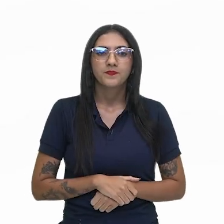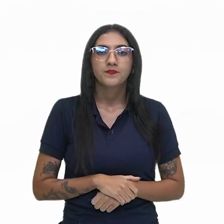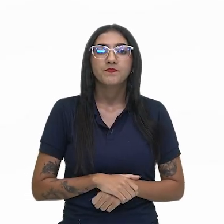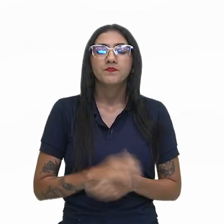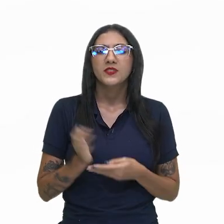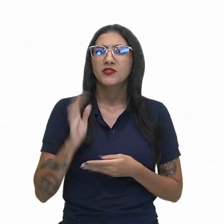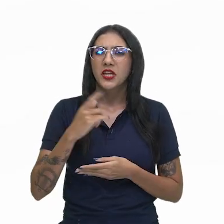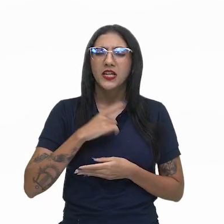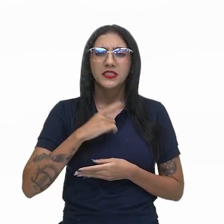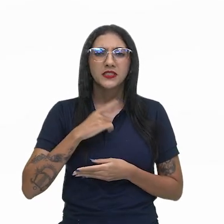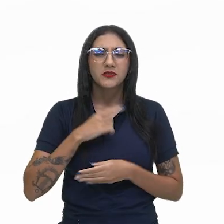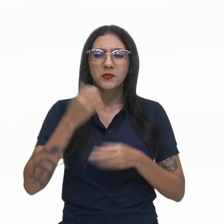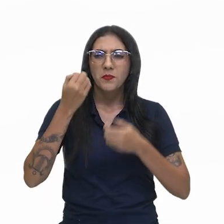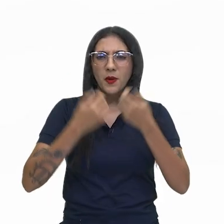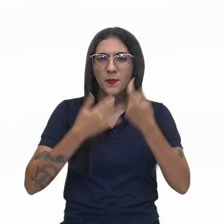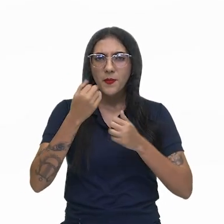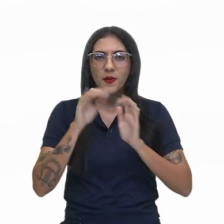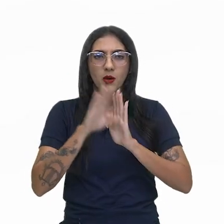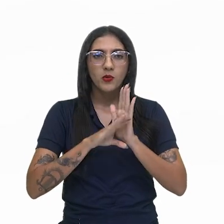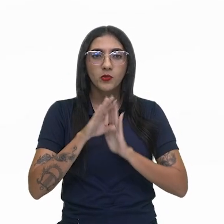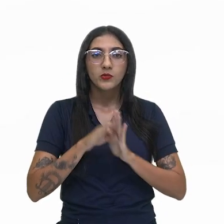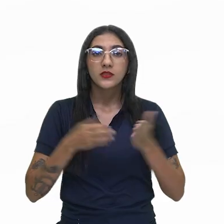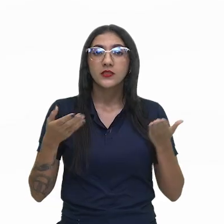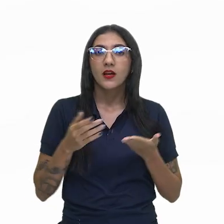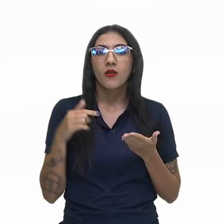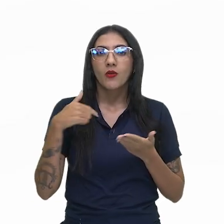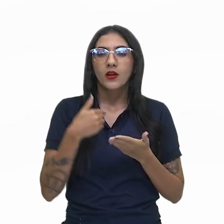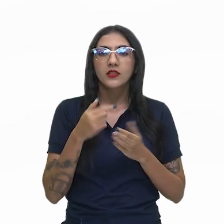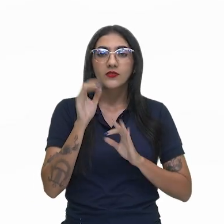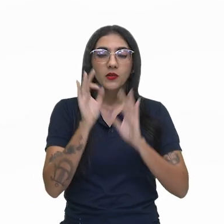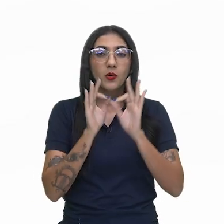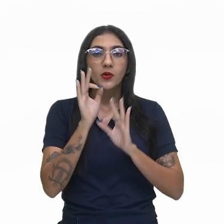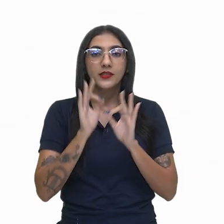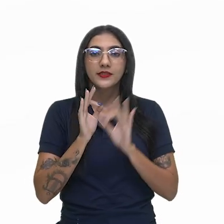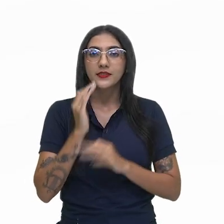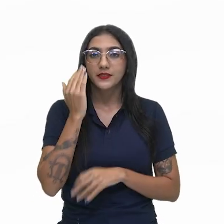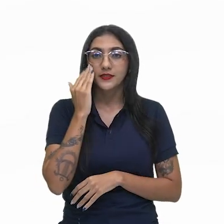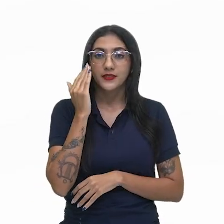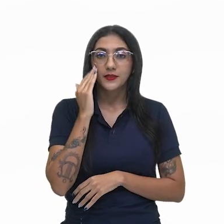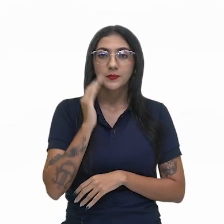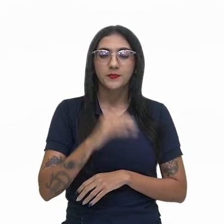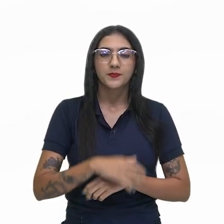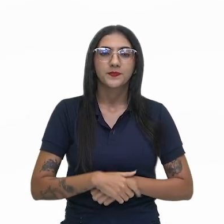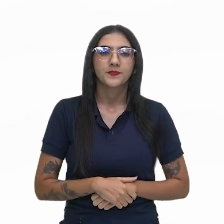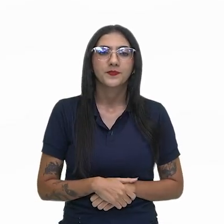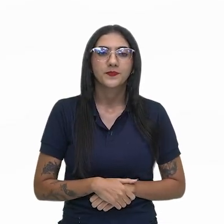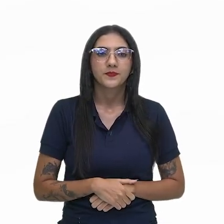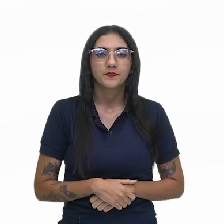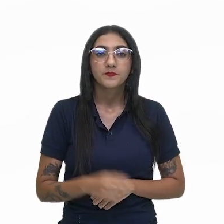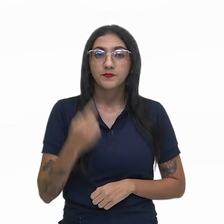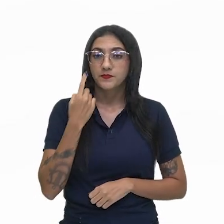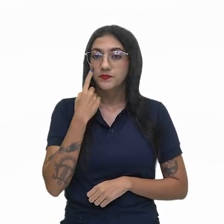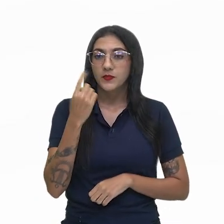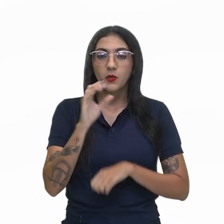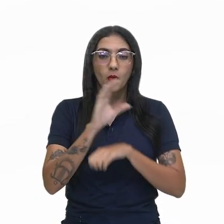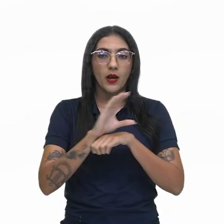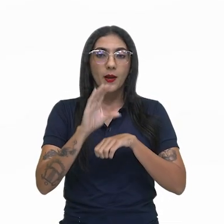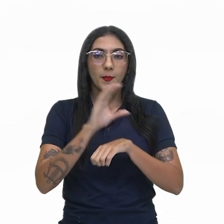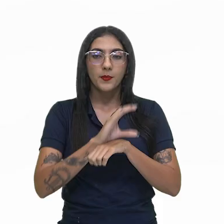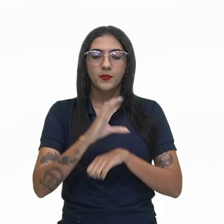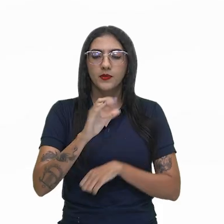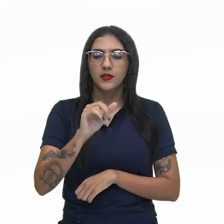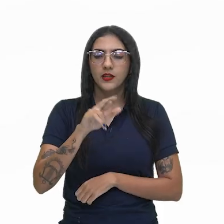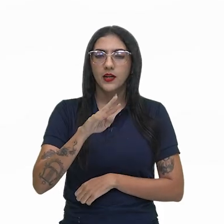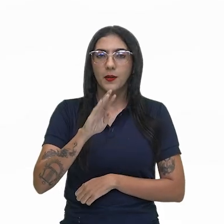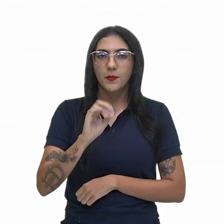de eu falar tanto, vamos aplicar, vamos compreender isso daí através de um exemplo. Tá aí, ó, o carbono. O número atômico do carbono